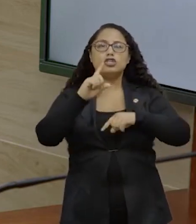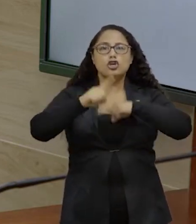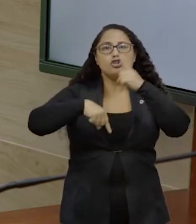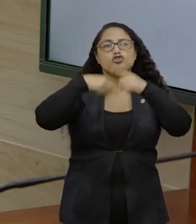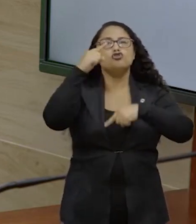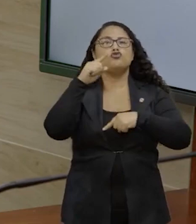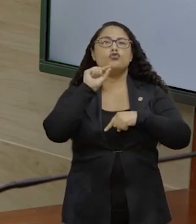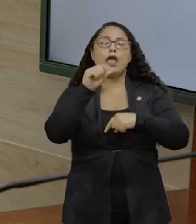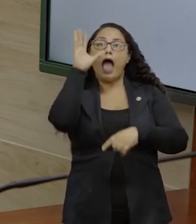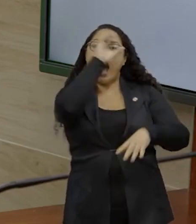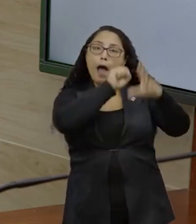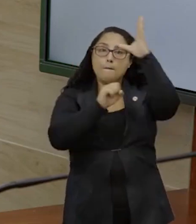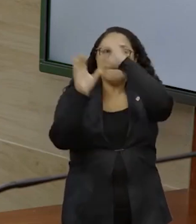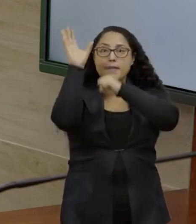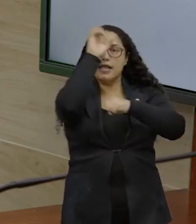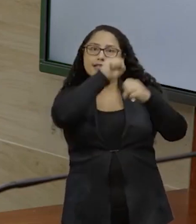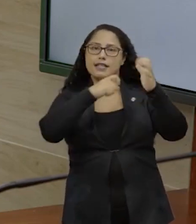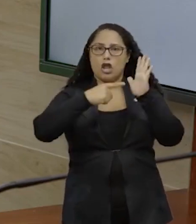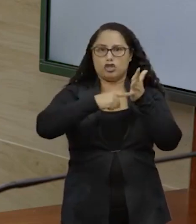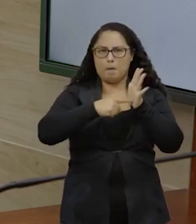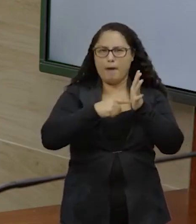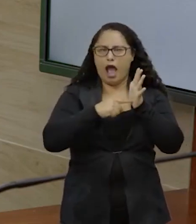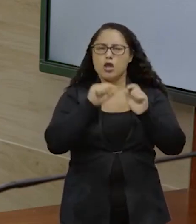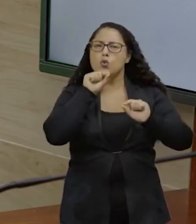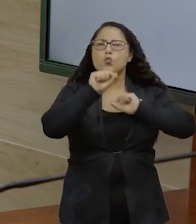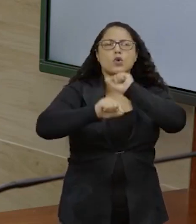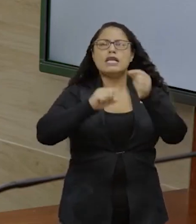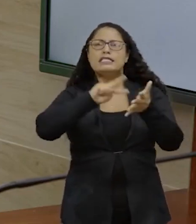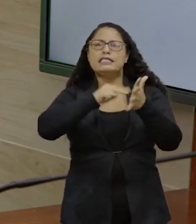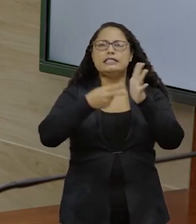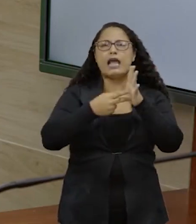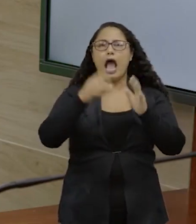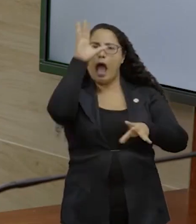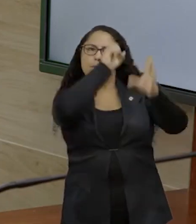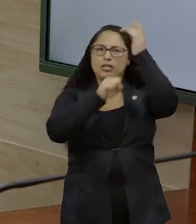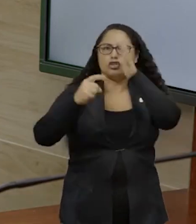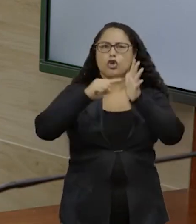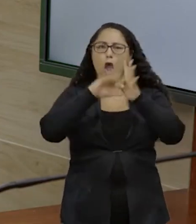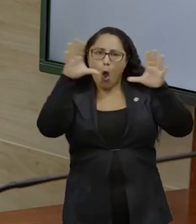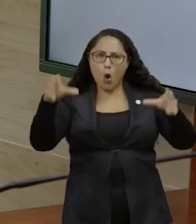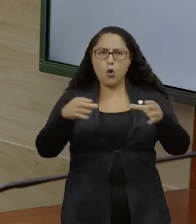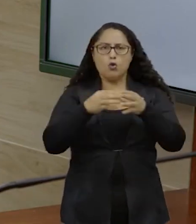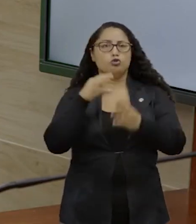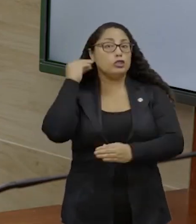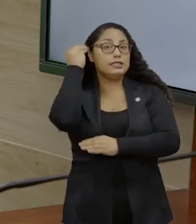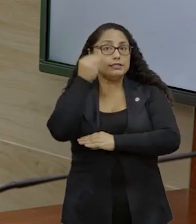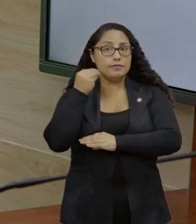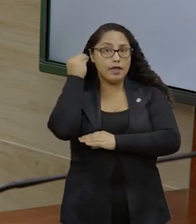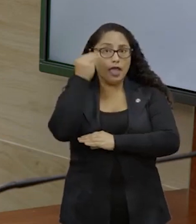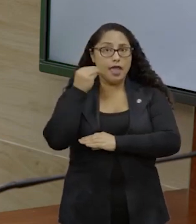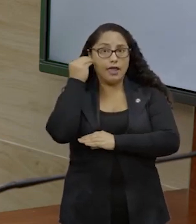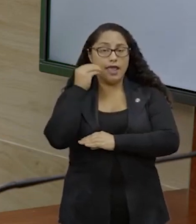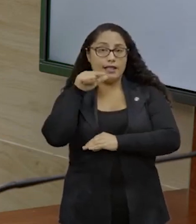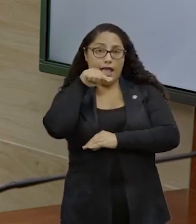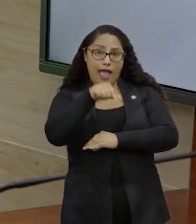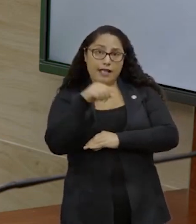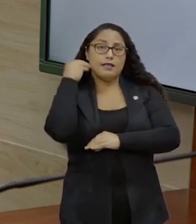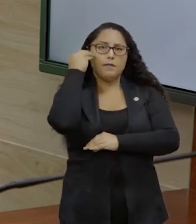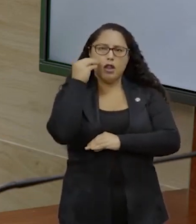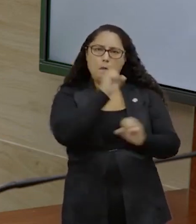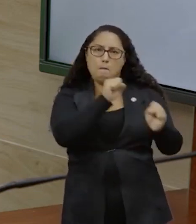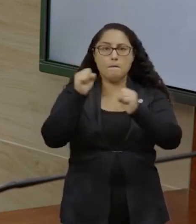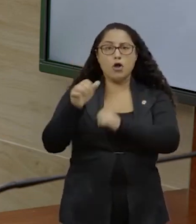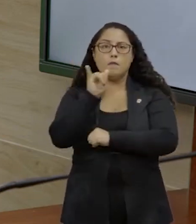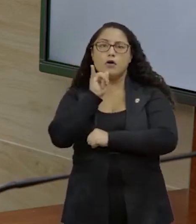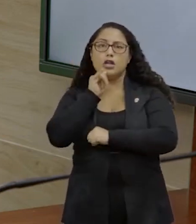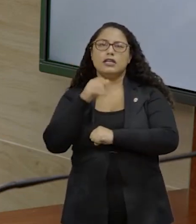envolver no que a gente chama de aprendizado de máquina. O que é o aprendizado de máquina? Você tem um conjunto de experiências. Essas experiências podem